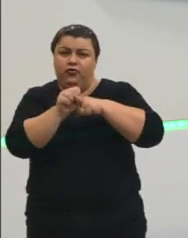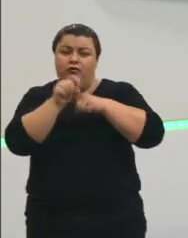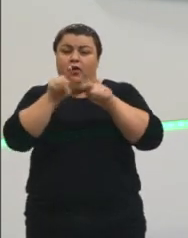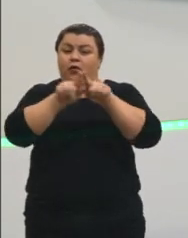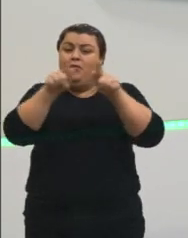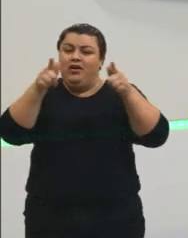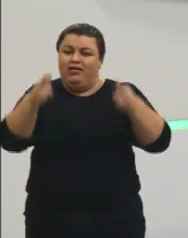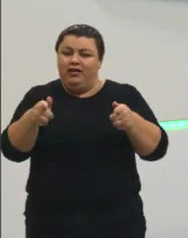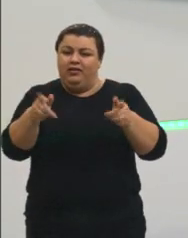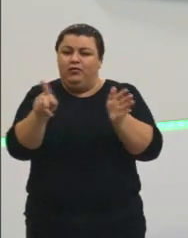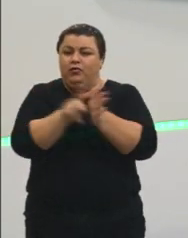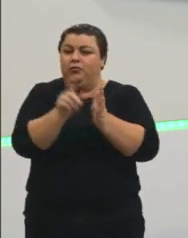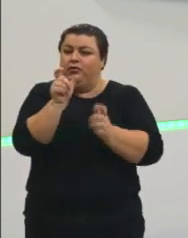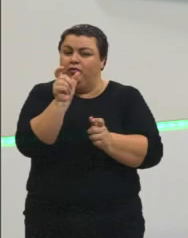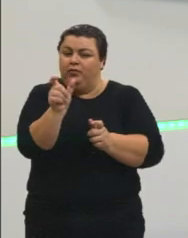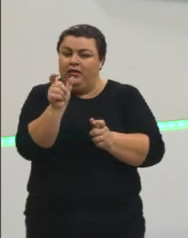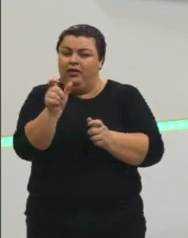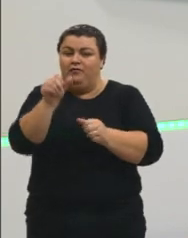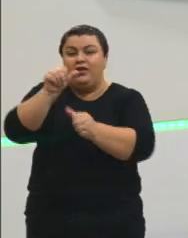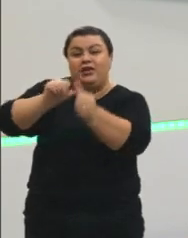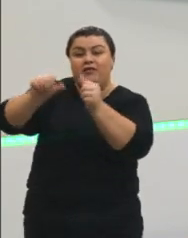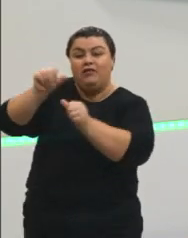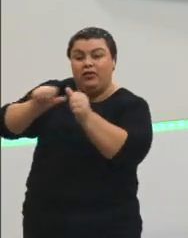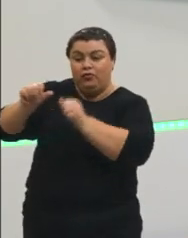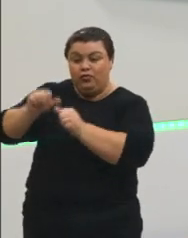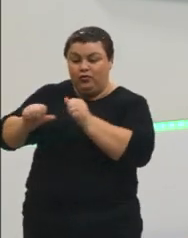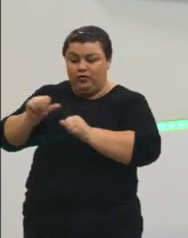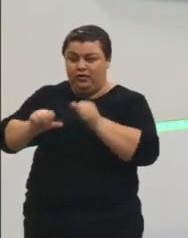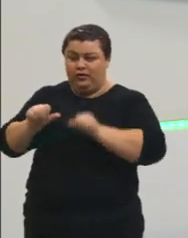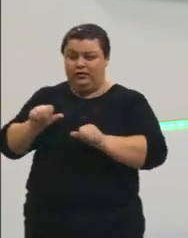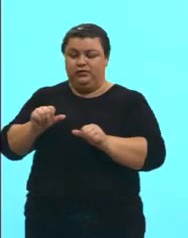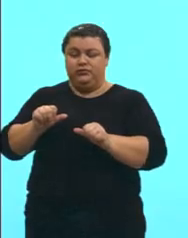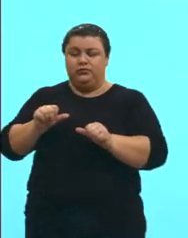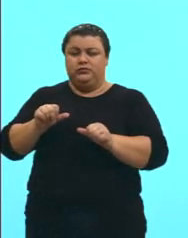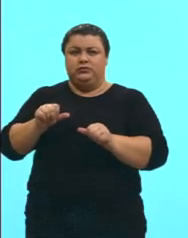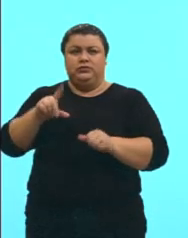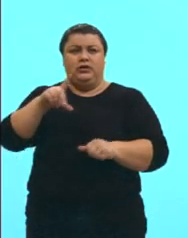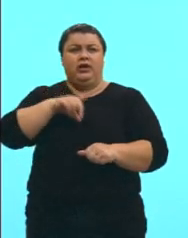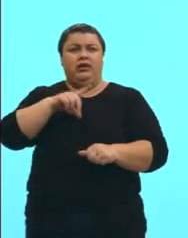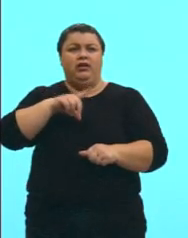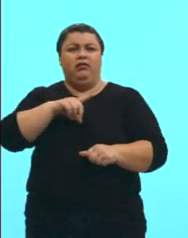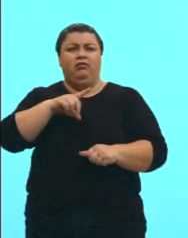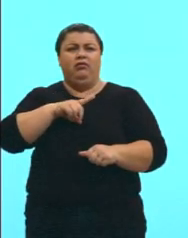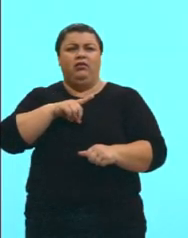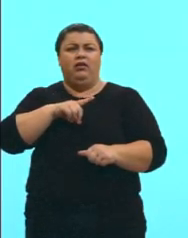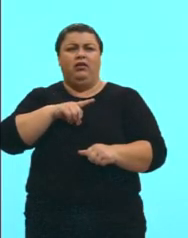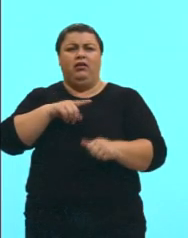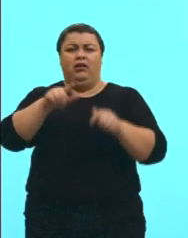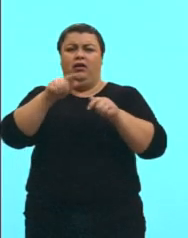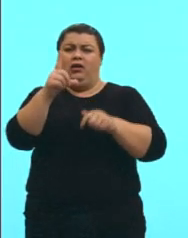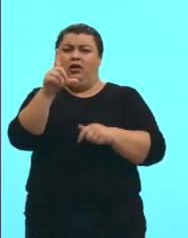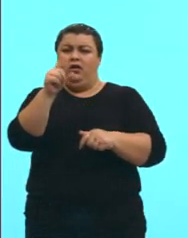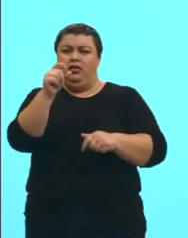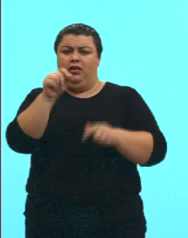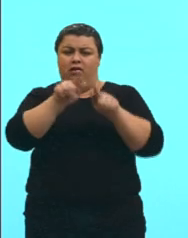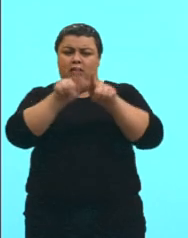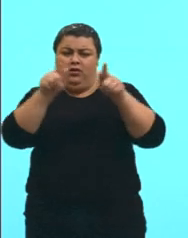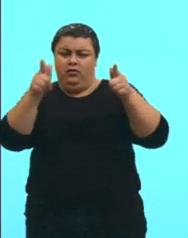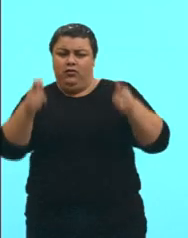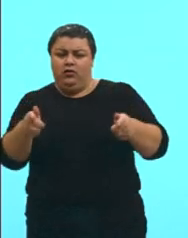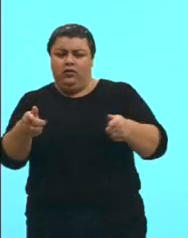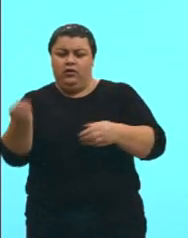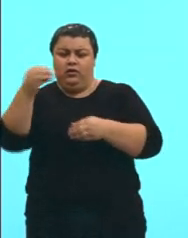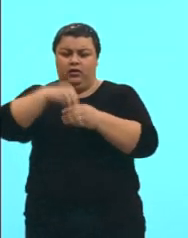uma classe de palavra variável então aqui a gente tem as 10 classes de palavras que a gente vai ter em